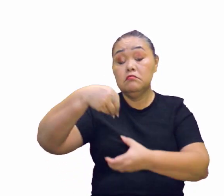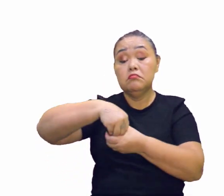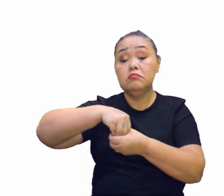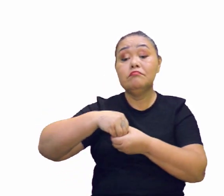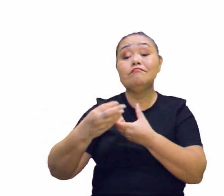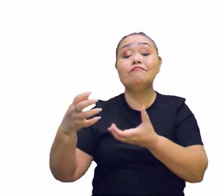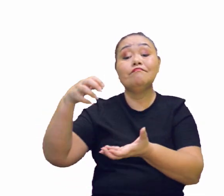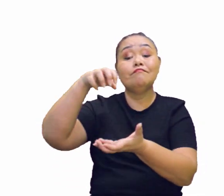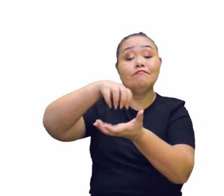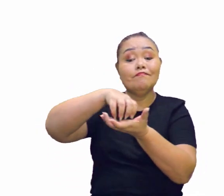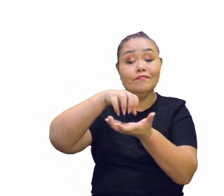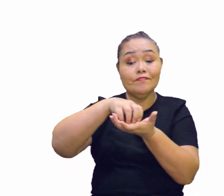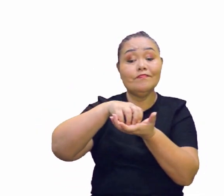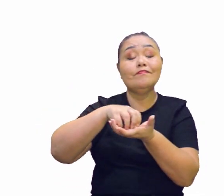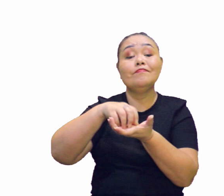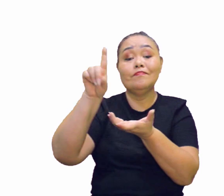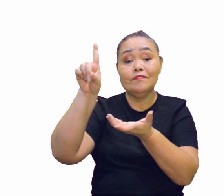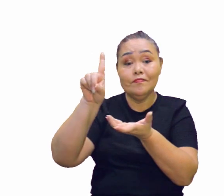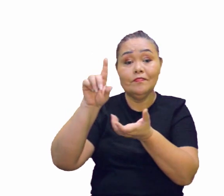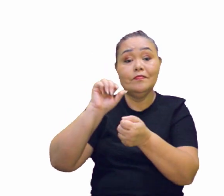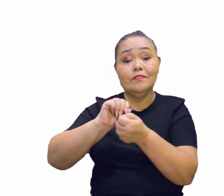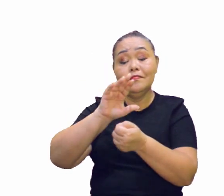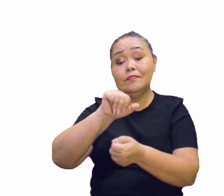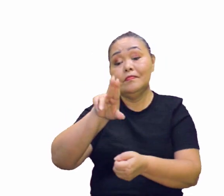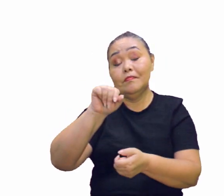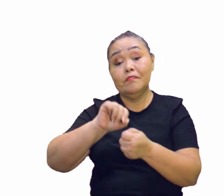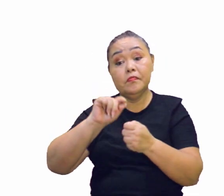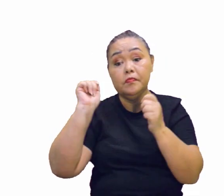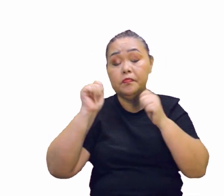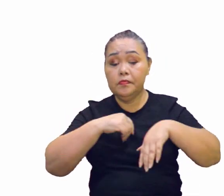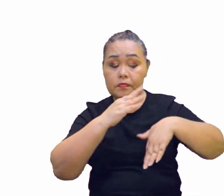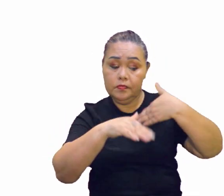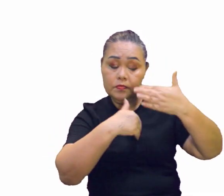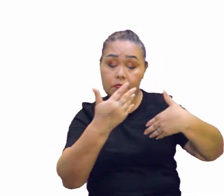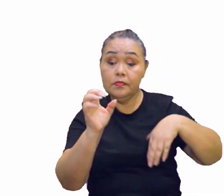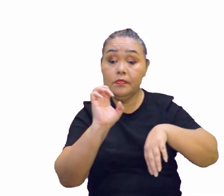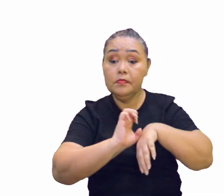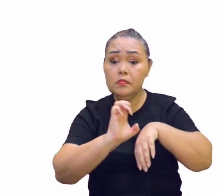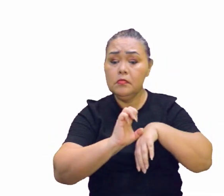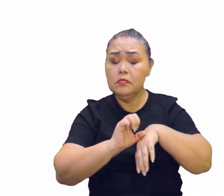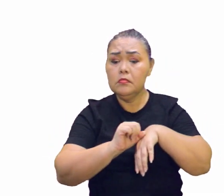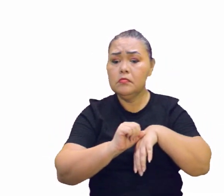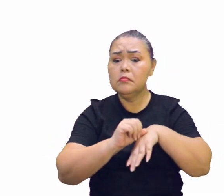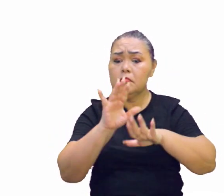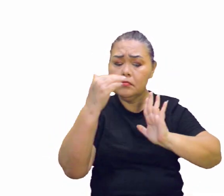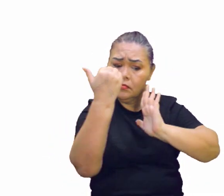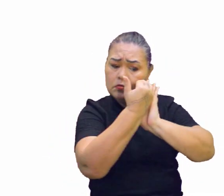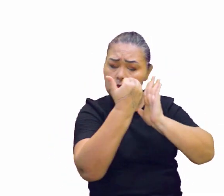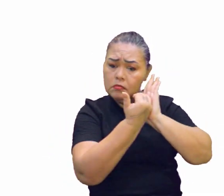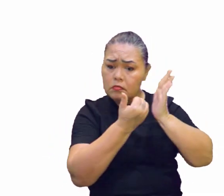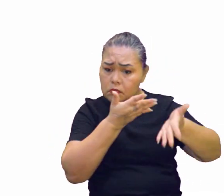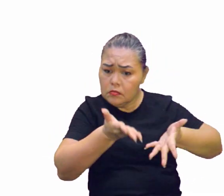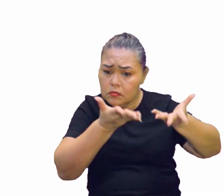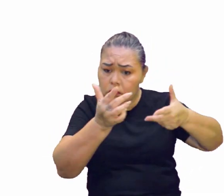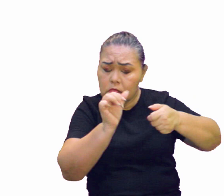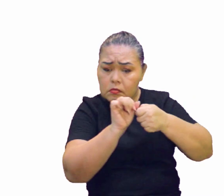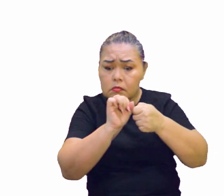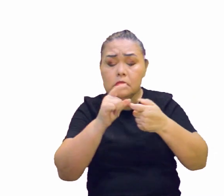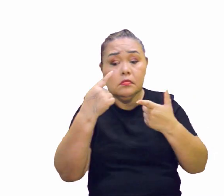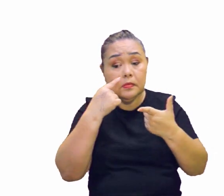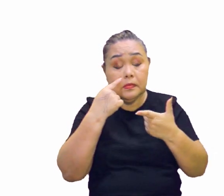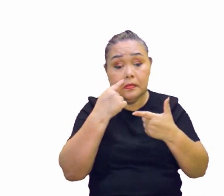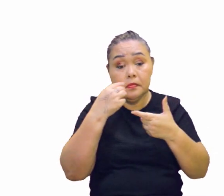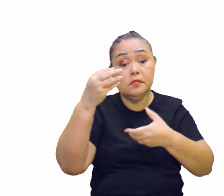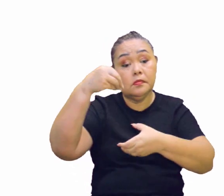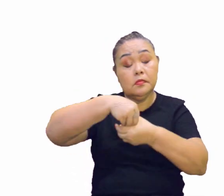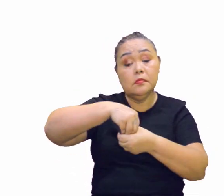dessas superintendências, né, para que pudesse desenvolver os estados, criar programas para desenvolvimento dos estados que